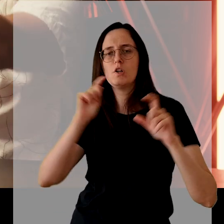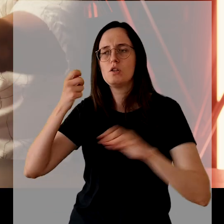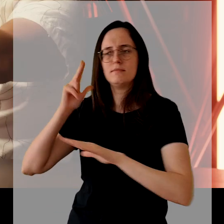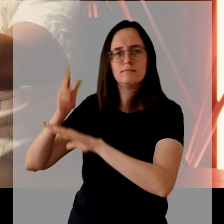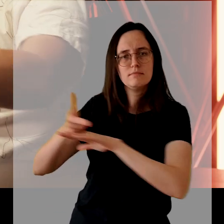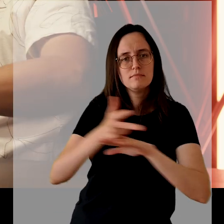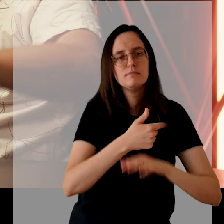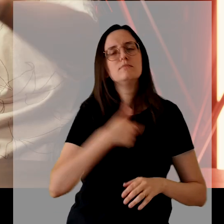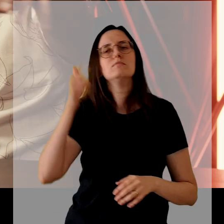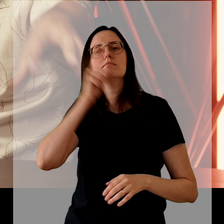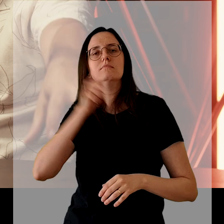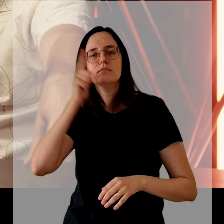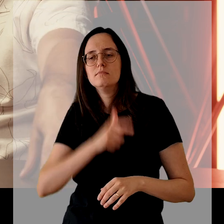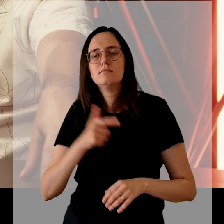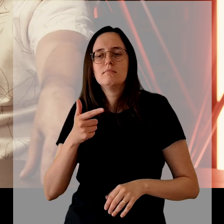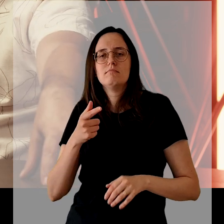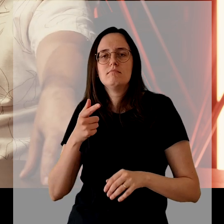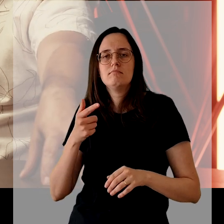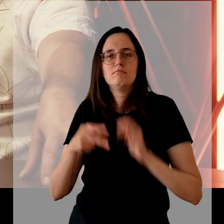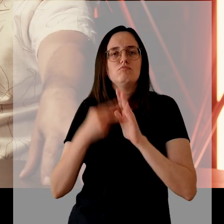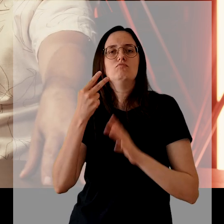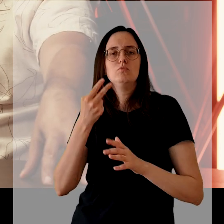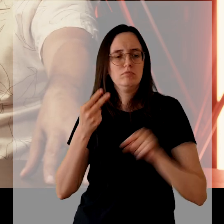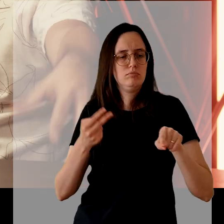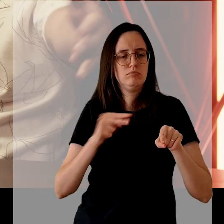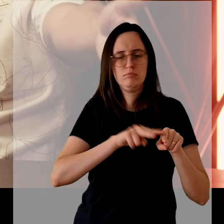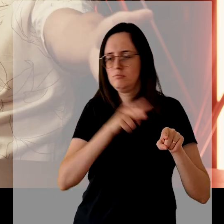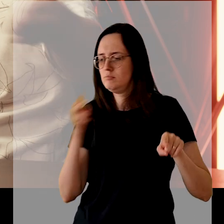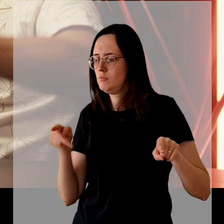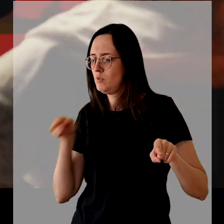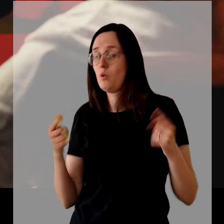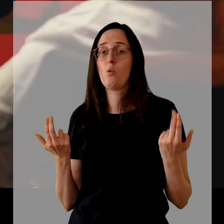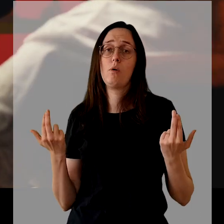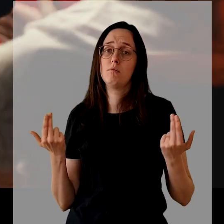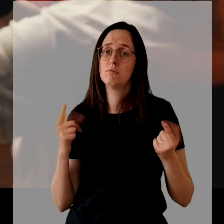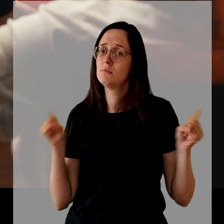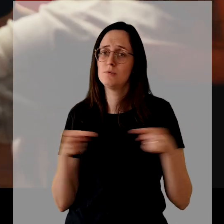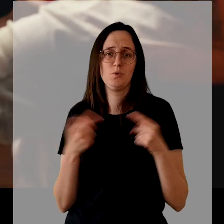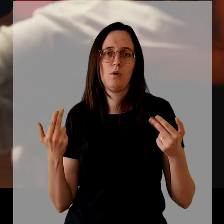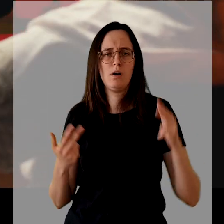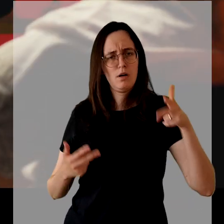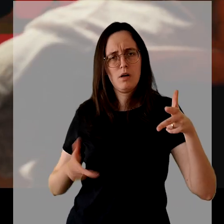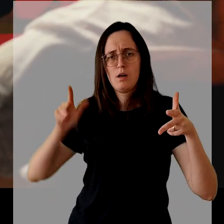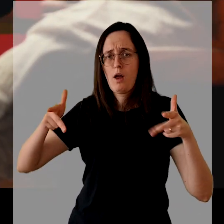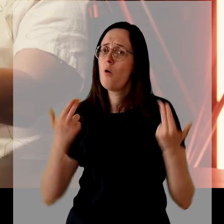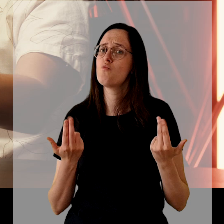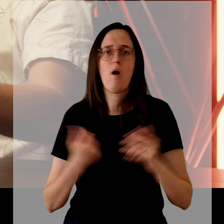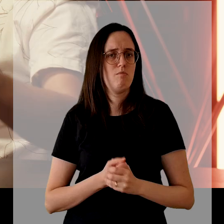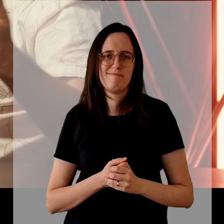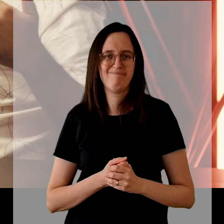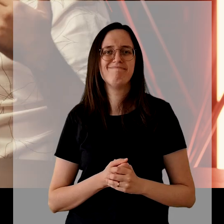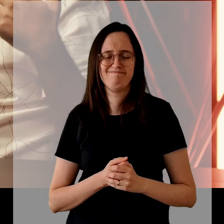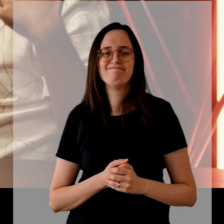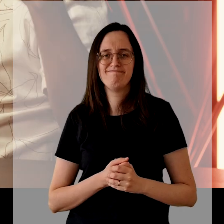da direção, a ponto de você dar para uma segunda unidade e ela tem que entregar uma coisa que tem que colar com o que você faz. Né?